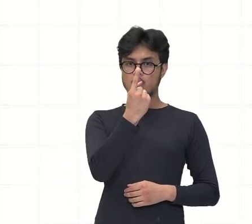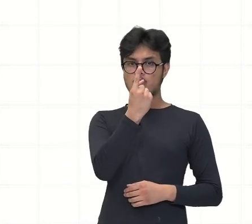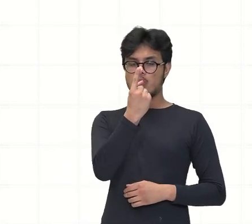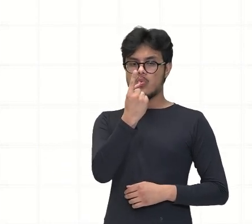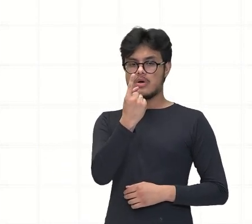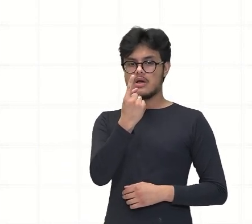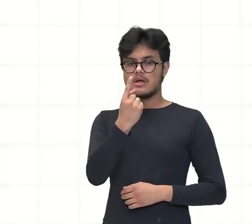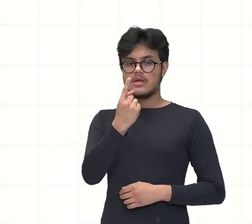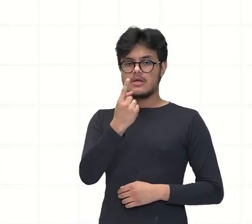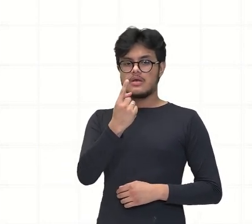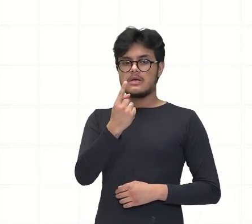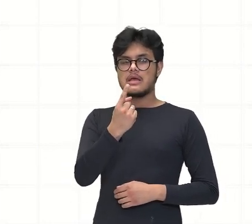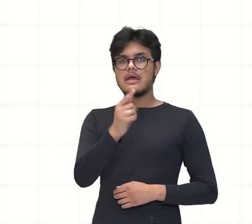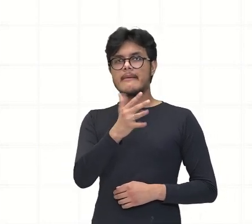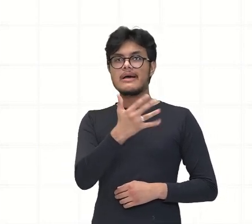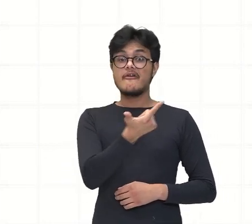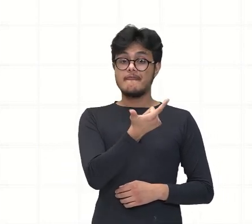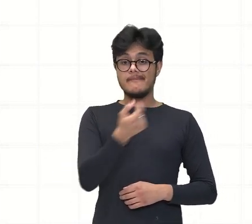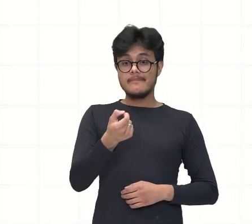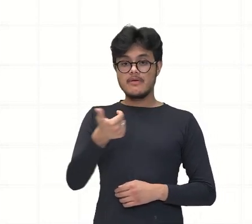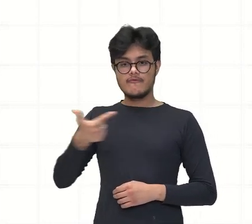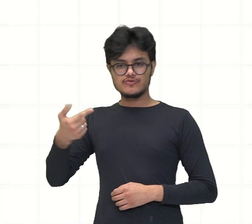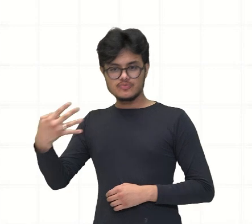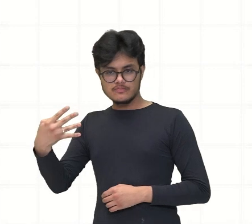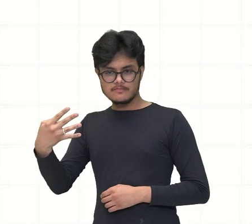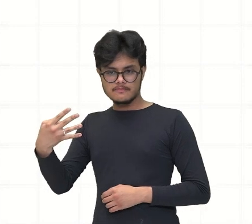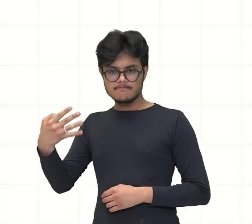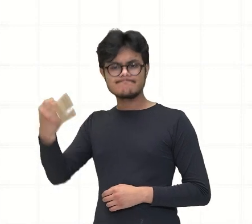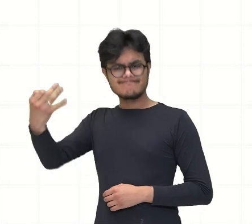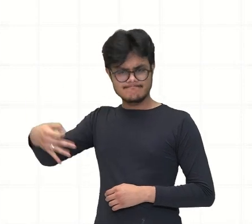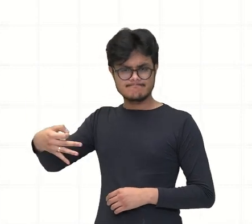ser 1024, né?